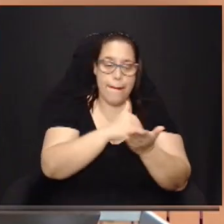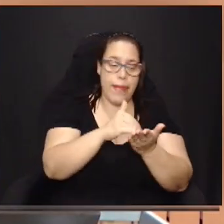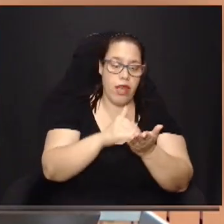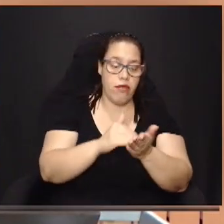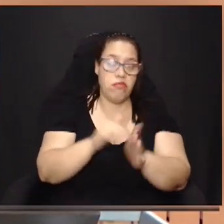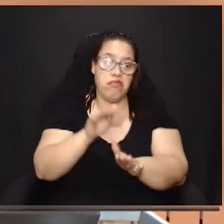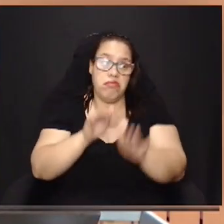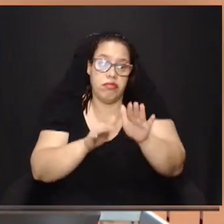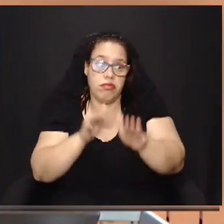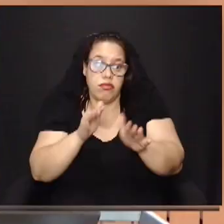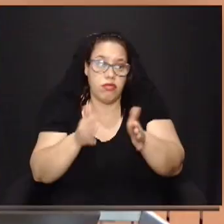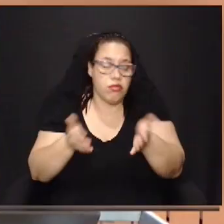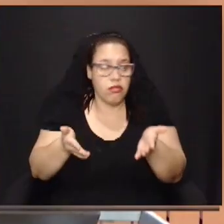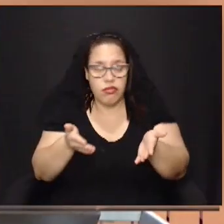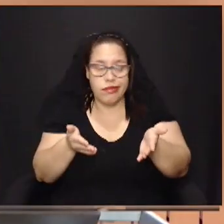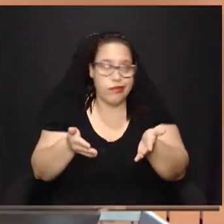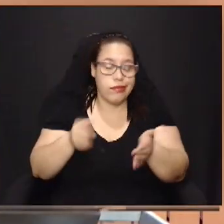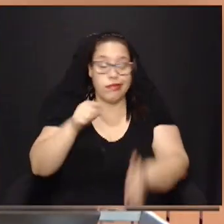tempo, você tem